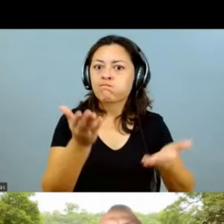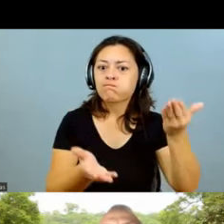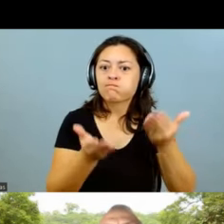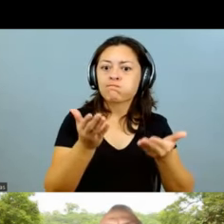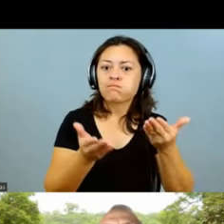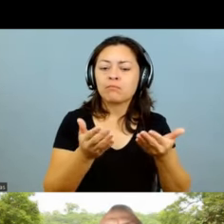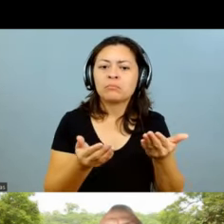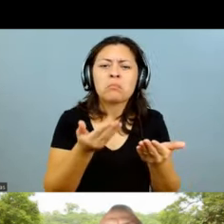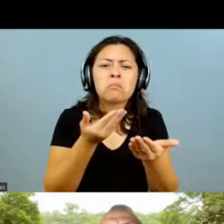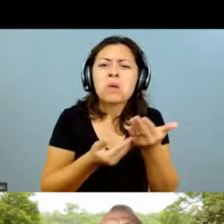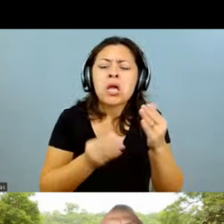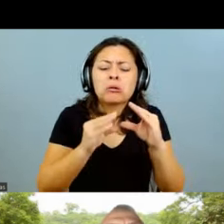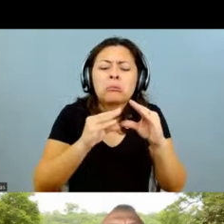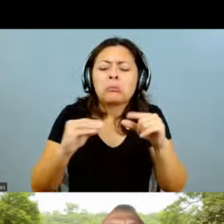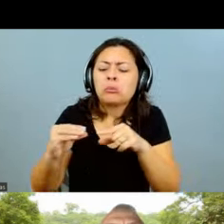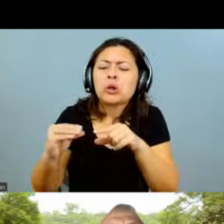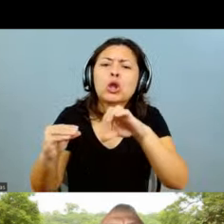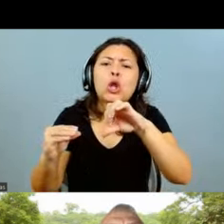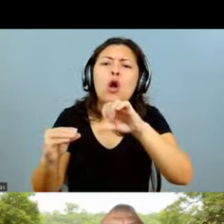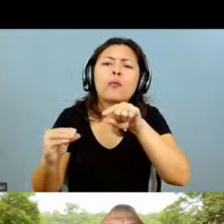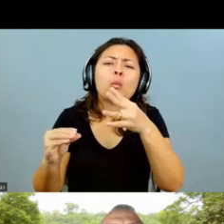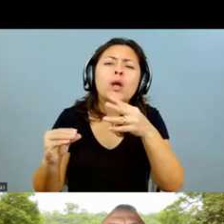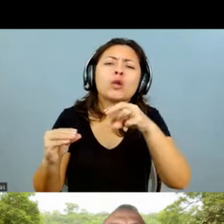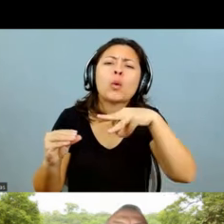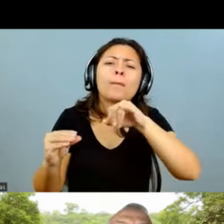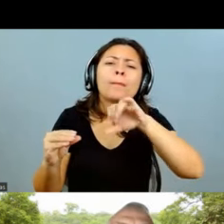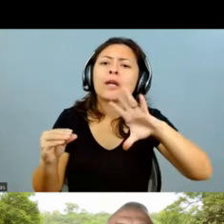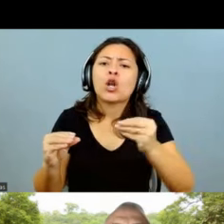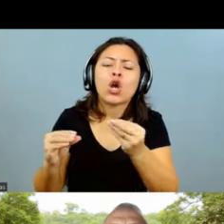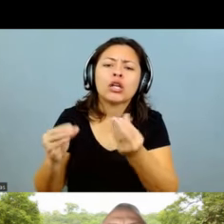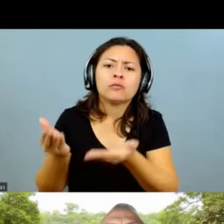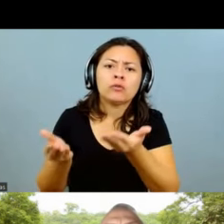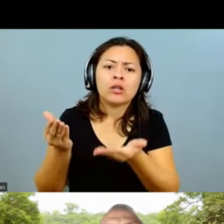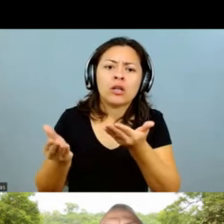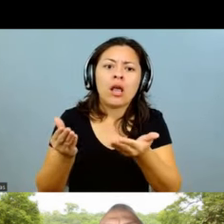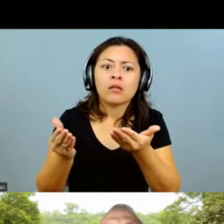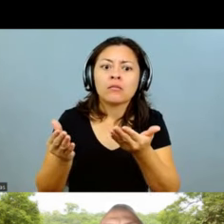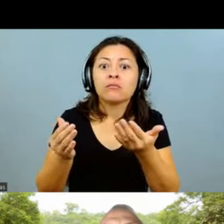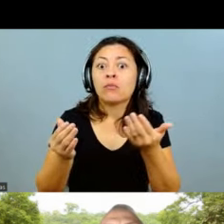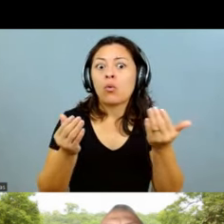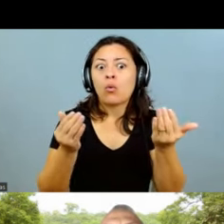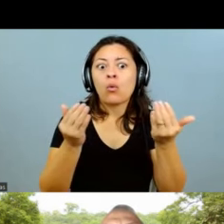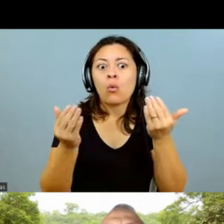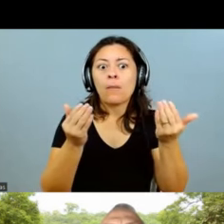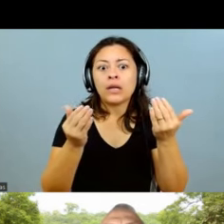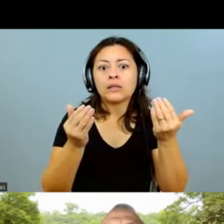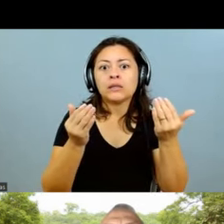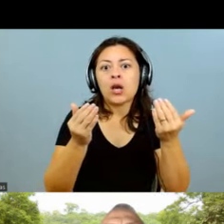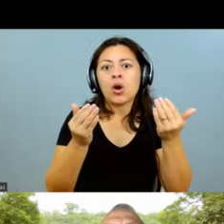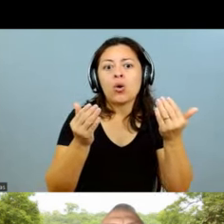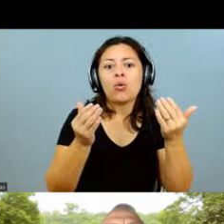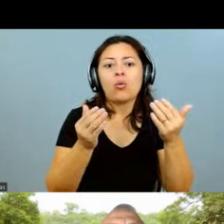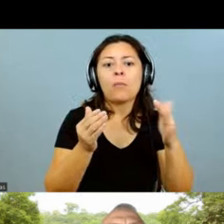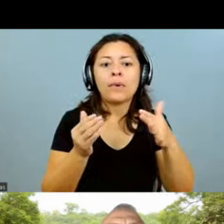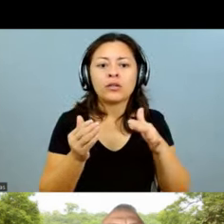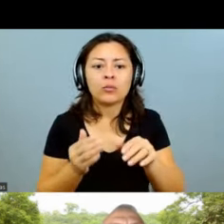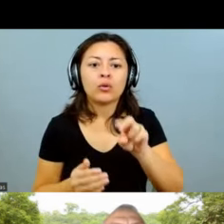líquida de aproximadamente 9.4 milhões de toneladas frente aos dados inicialmente estimados segundo